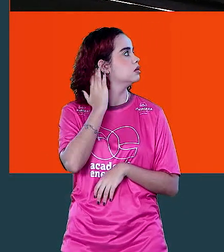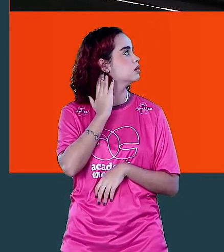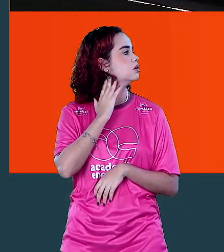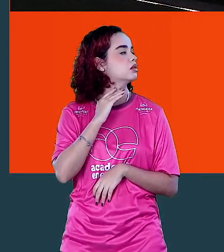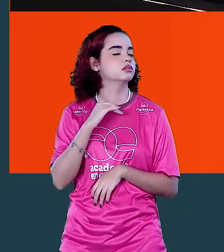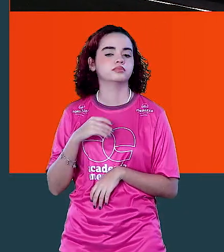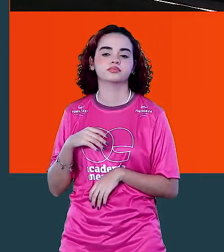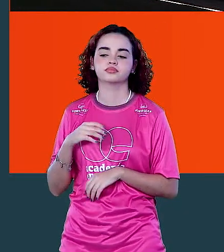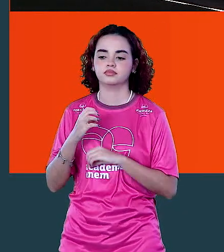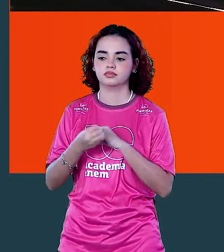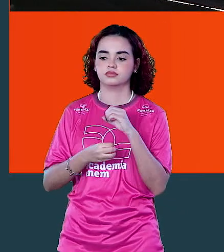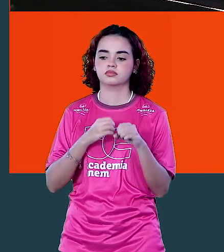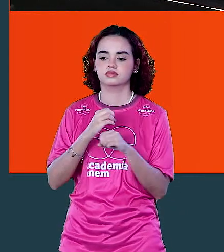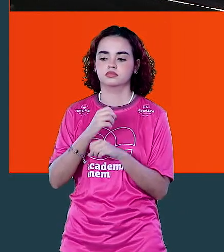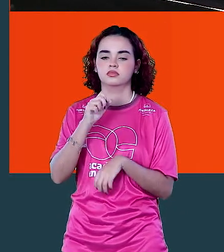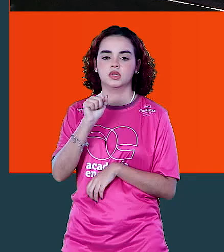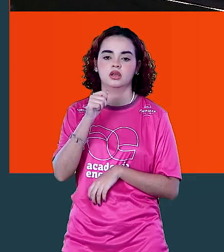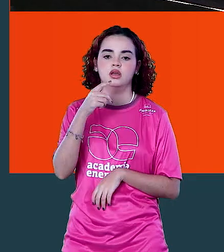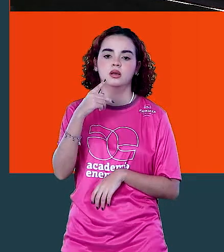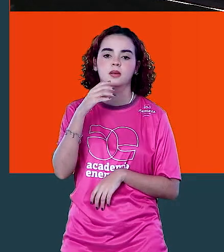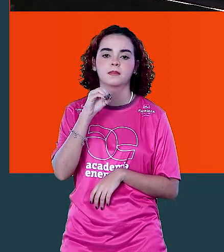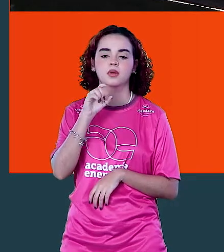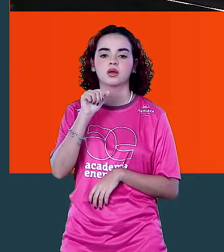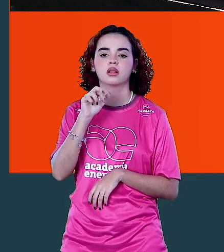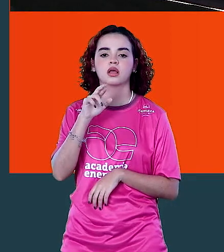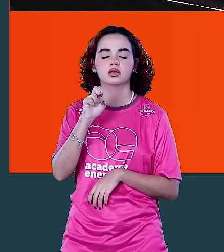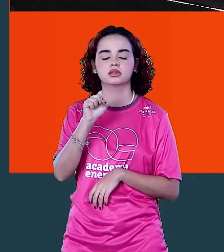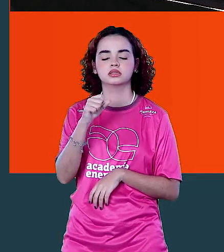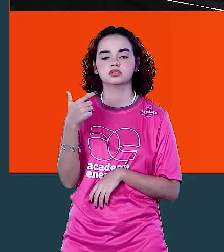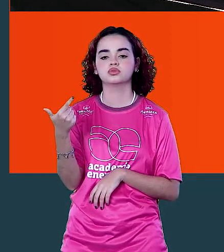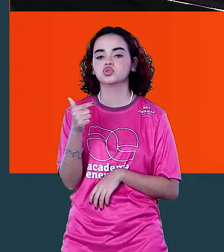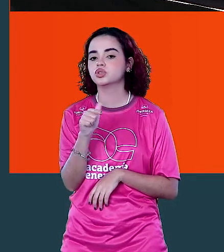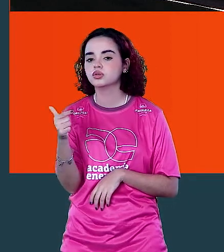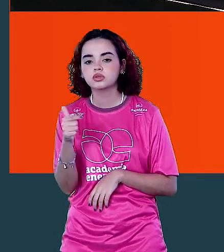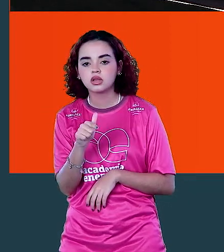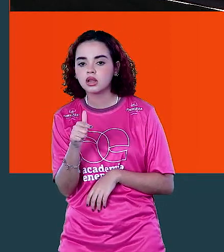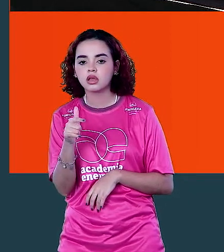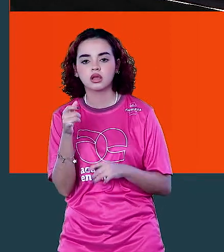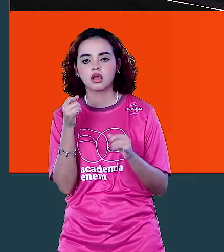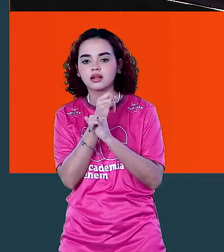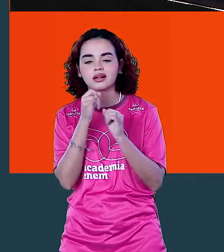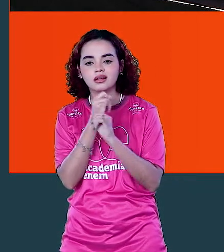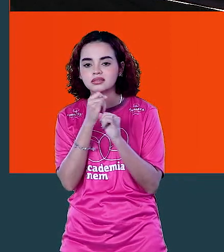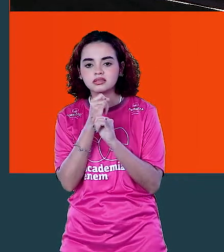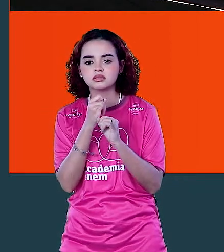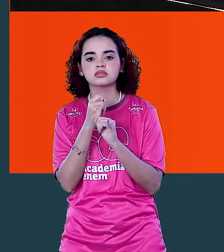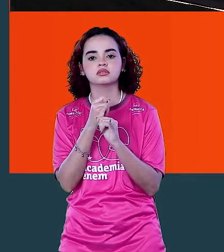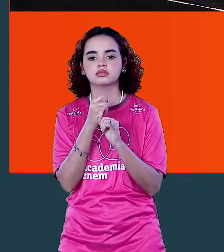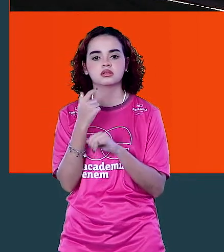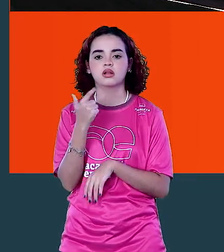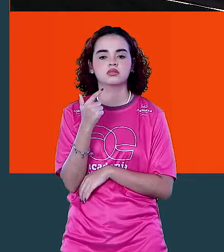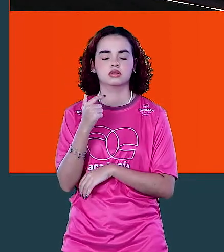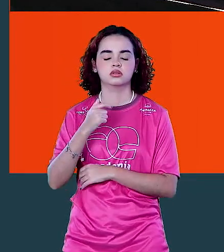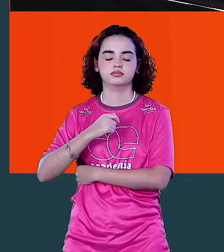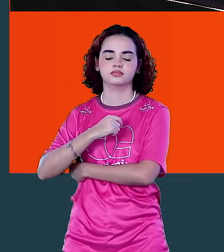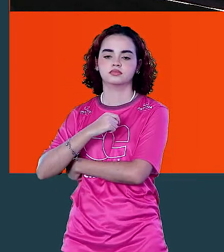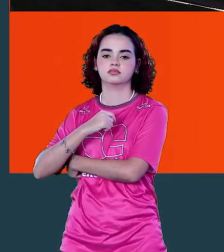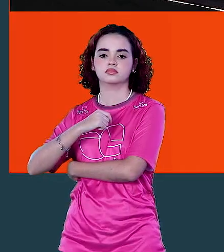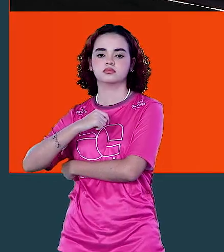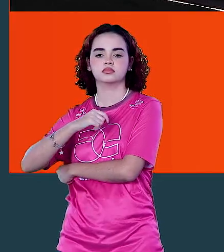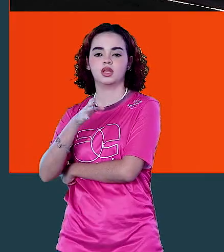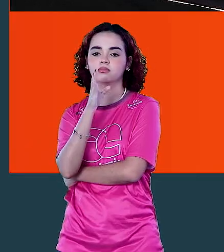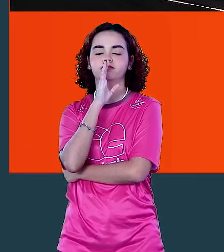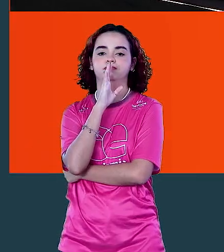Moléculas apolares são moléculas que não têm o quê? Polos, ó. Sem polos. Aí,